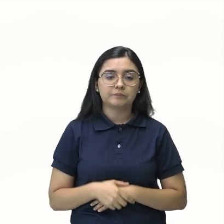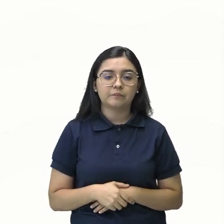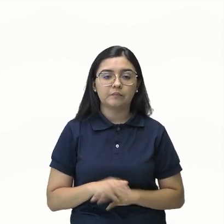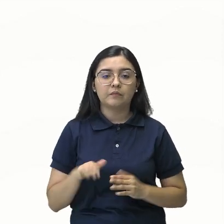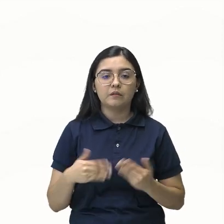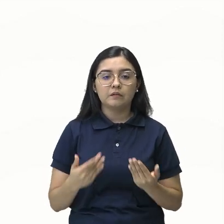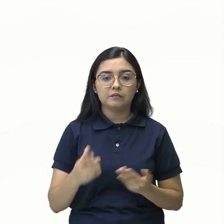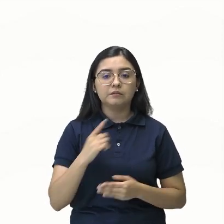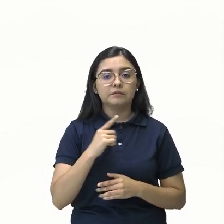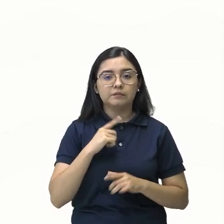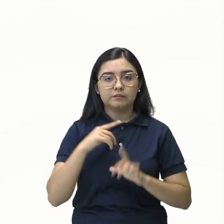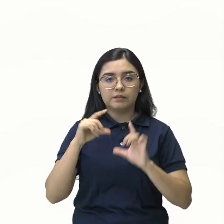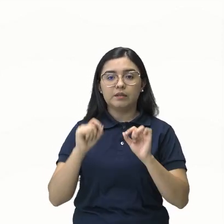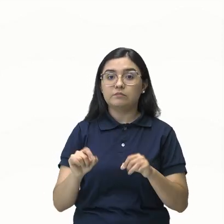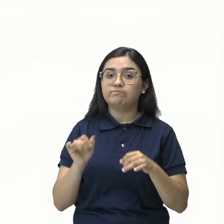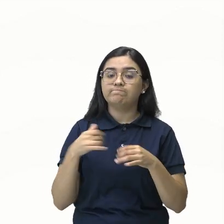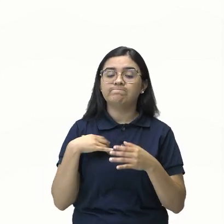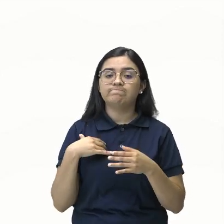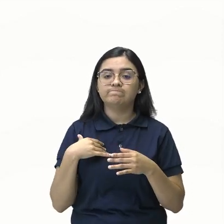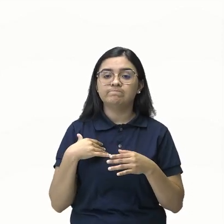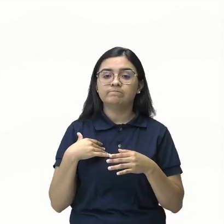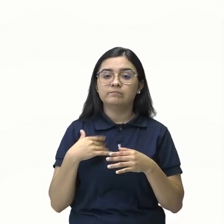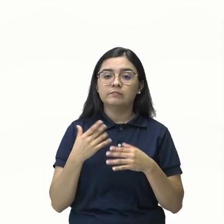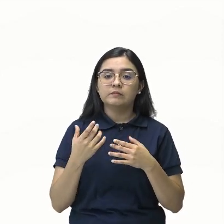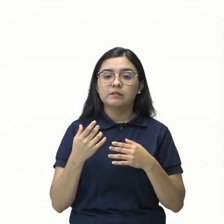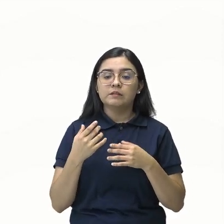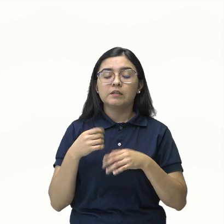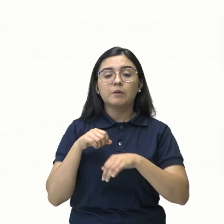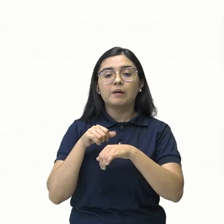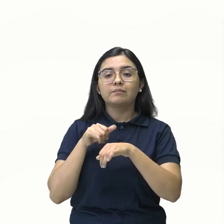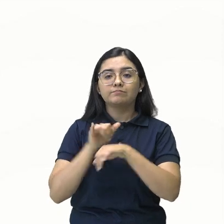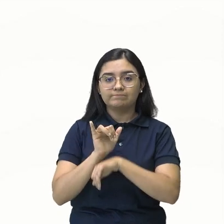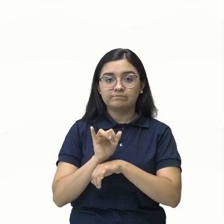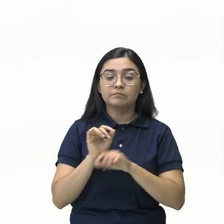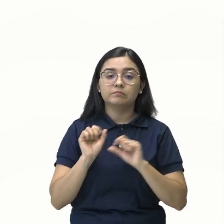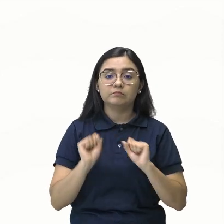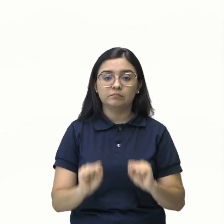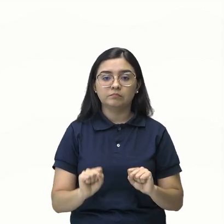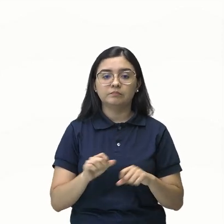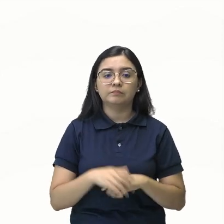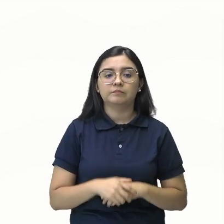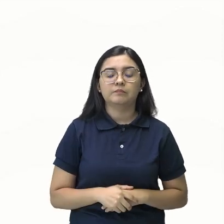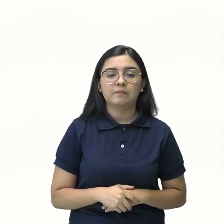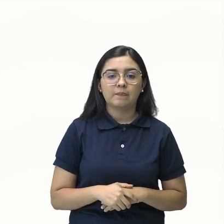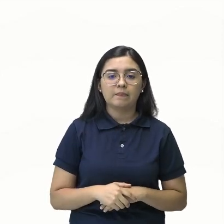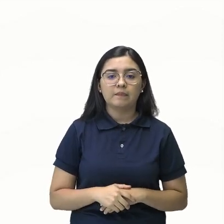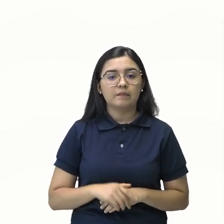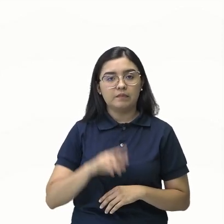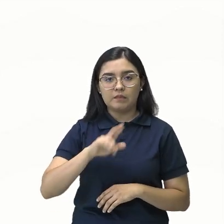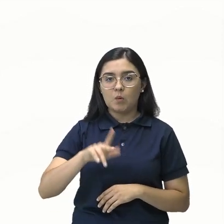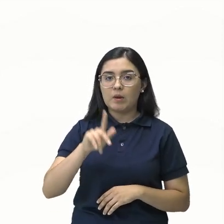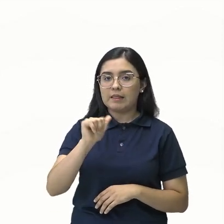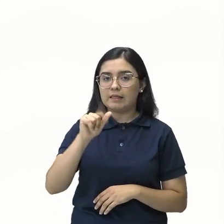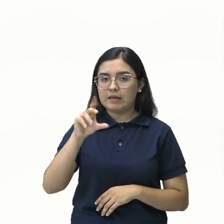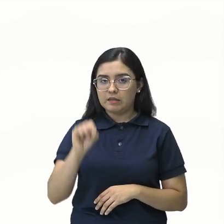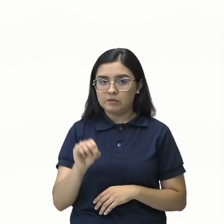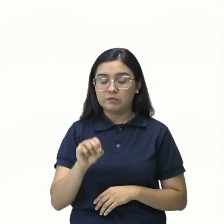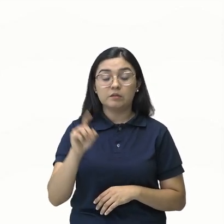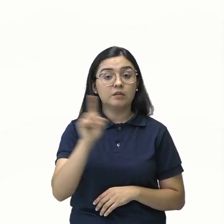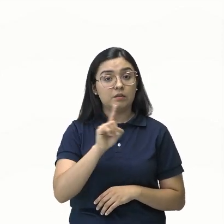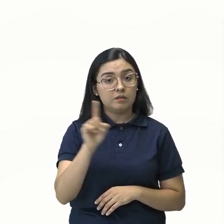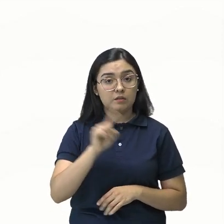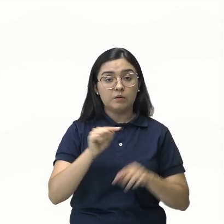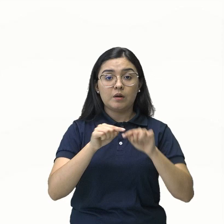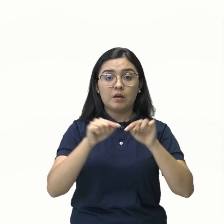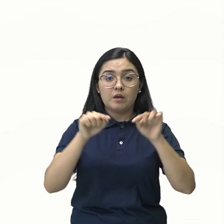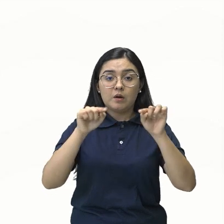que tem uma pegadinha aí. Eu não estou dizendo que, né, o lado do meu quadrado é 8 metros. Não, estou dizendo que o